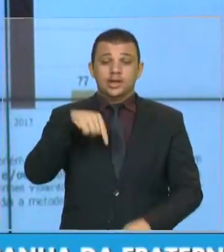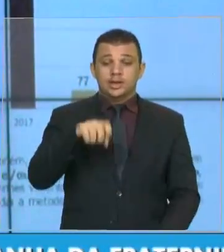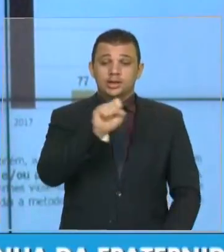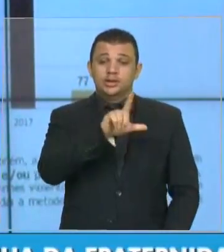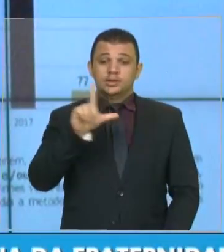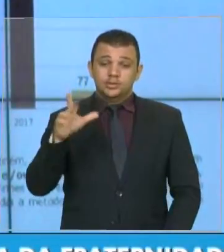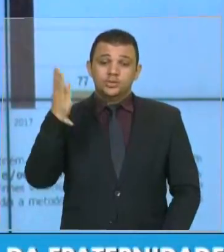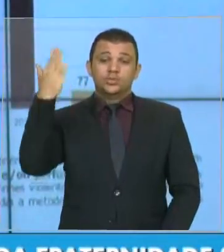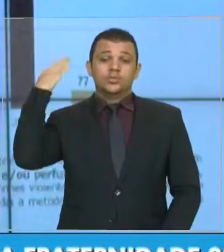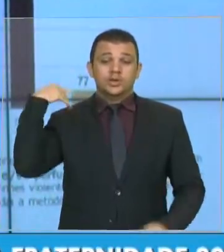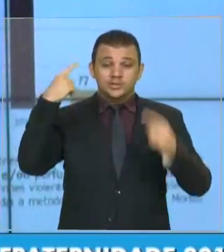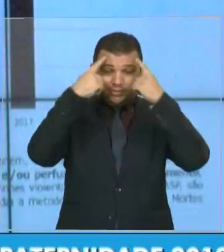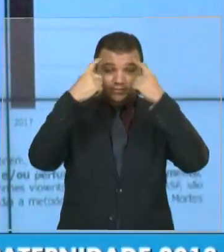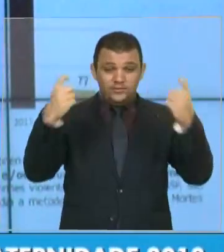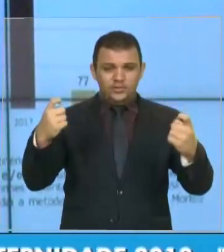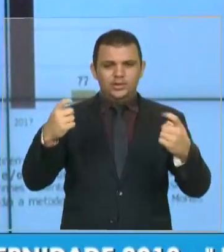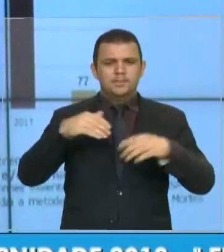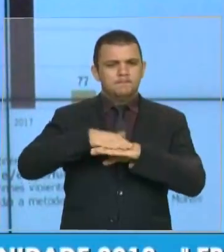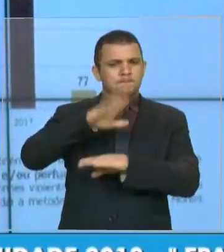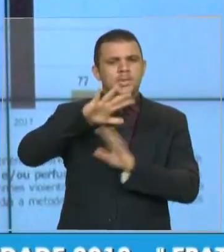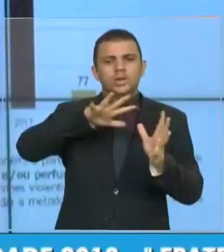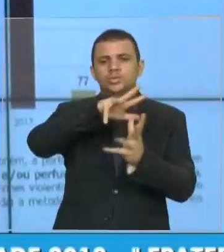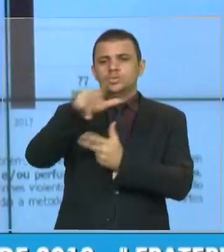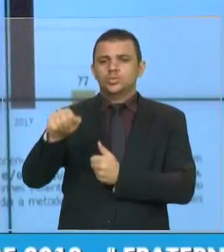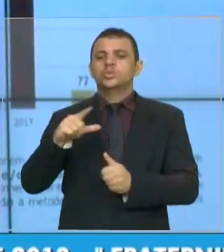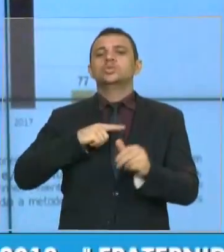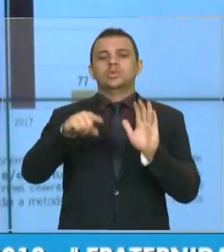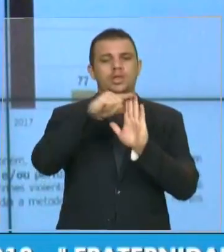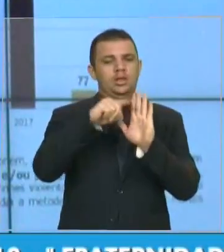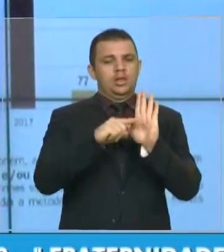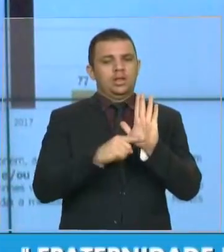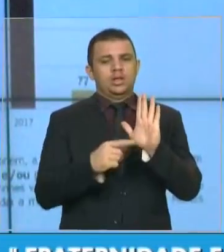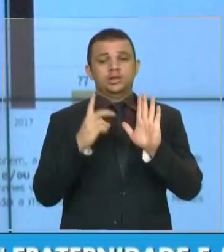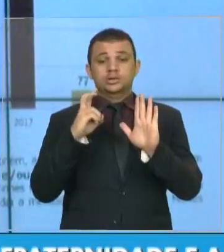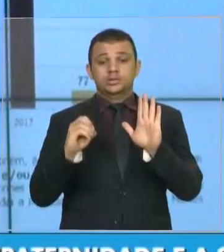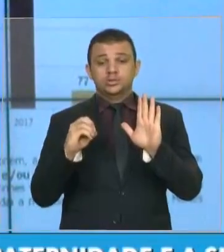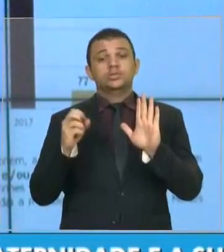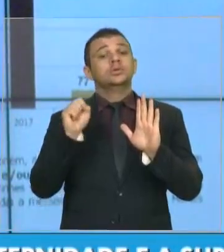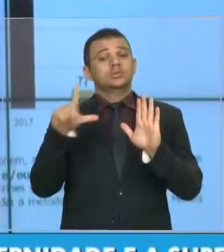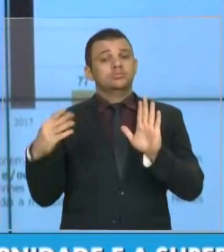cidades mais violentas do mundo. Isso é muito importante.